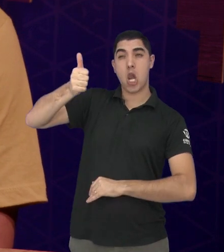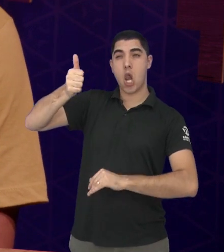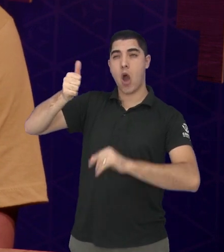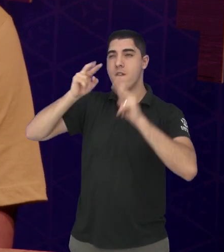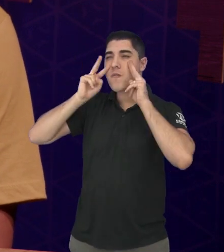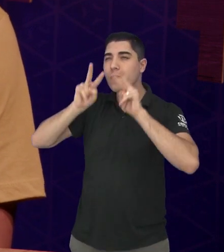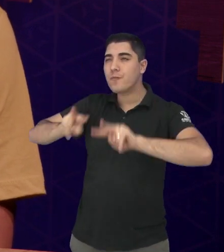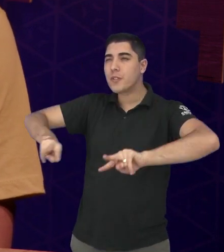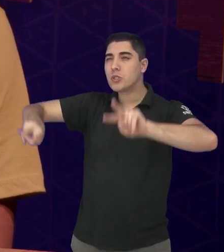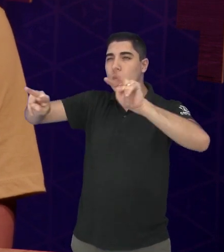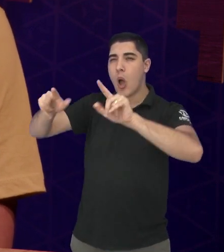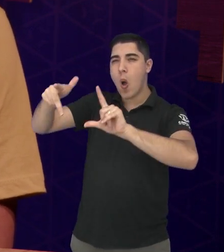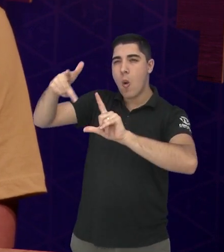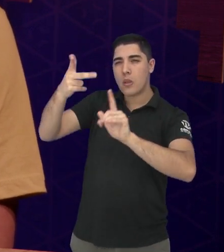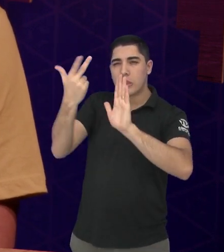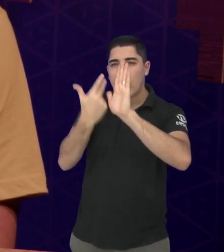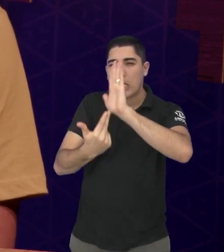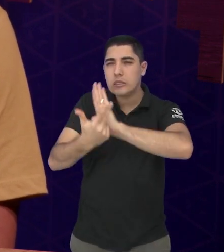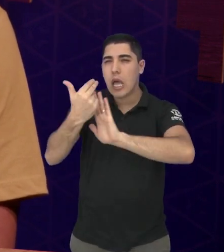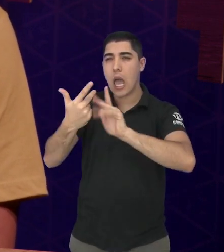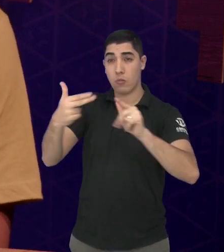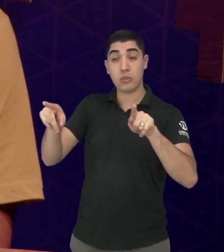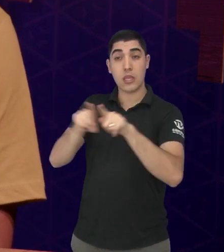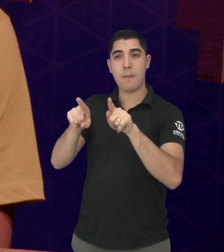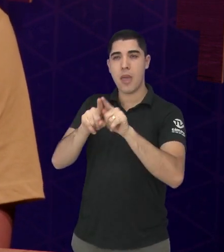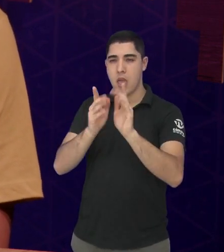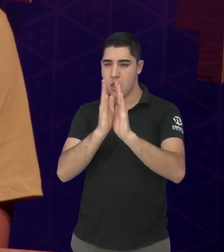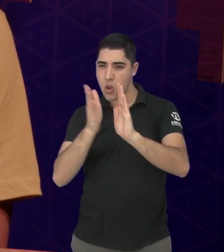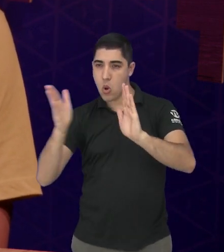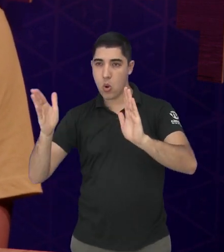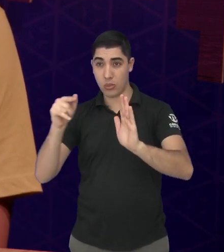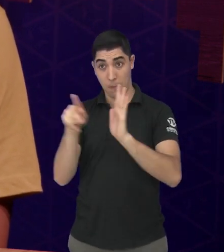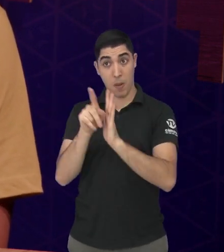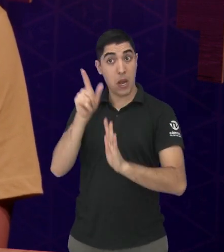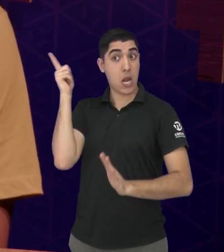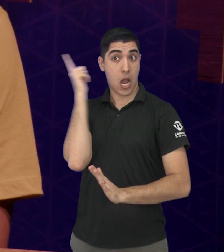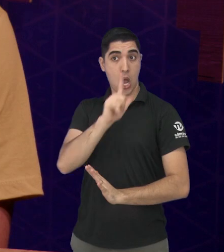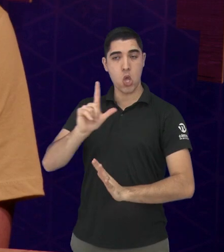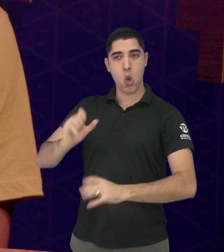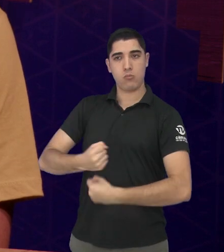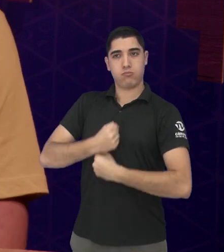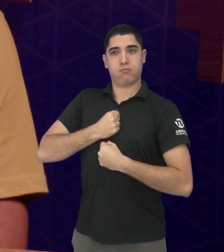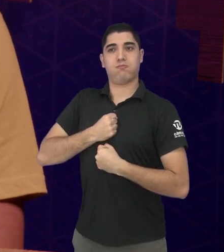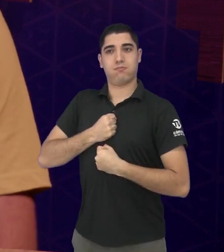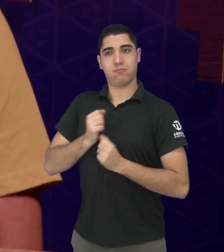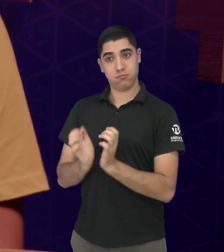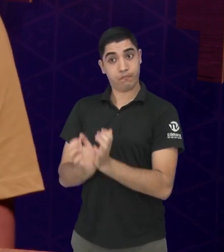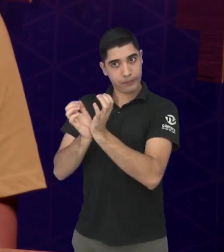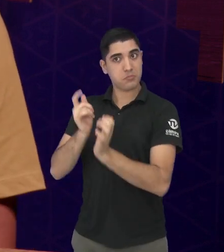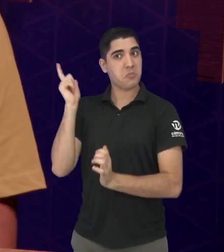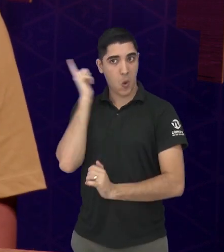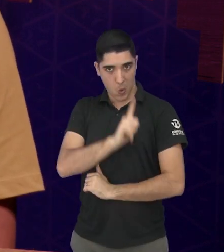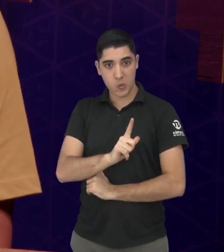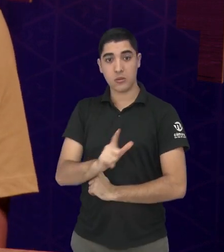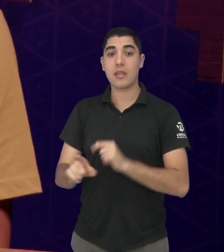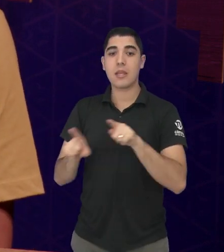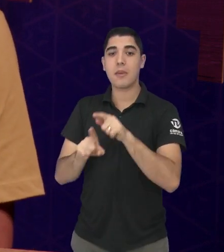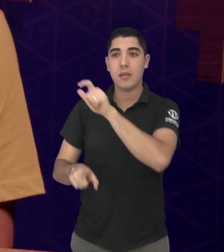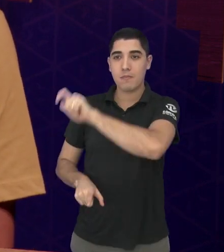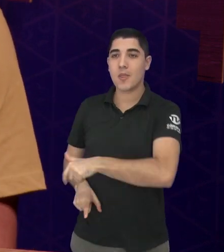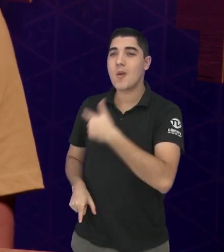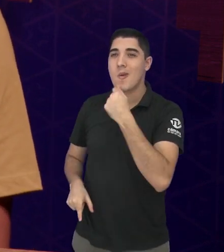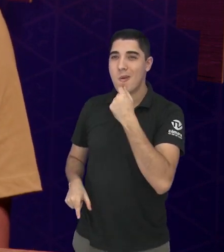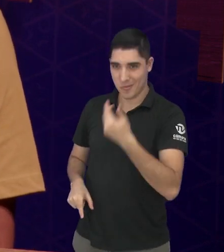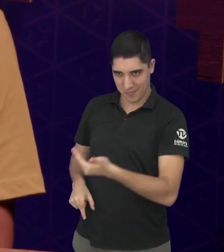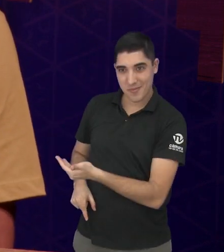efeitos visuais, concorreu ao Oscar de melhor roteiro adaptado. É um filme excelente, que tem o Oscar Isaac e